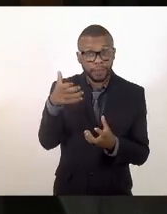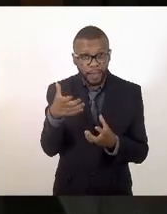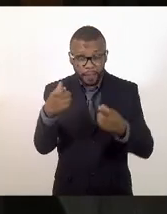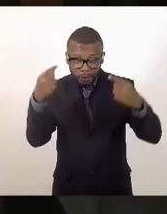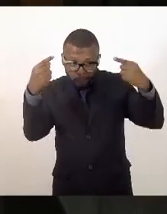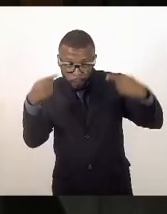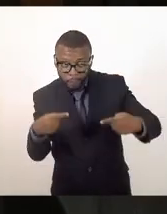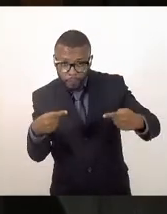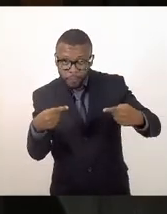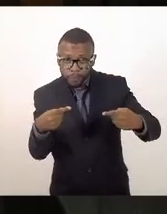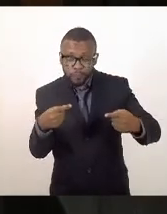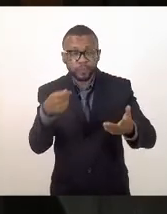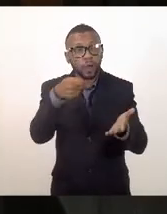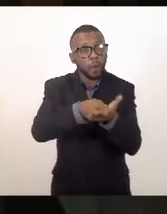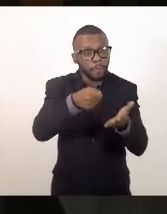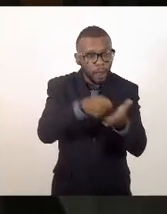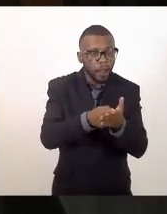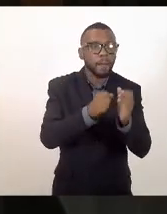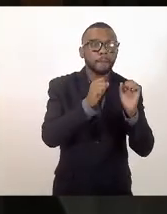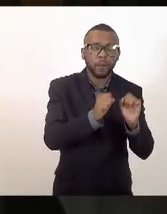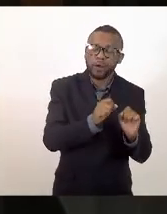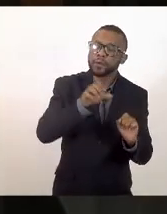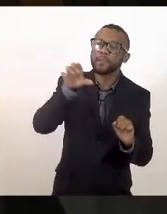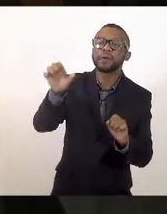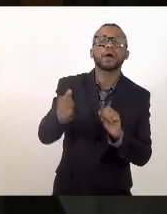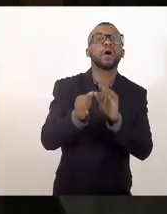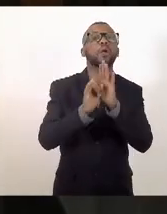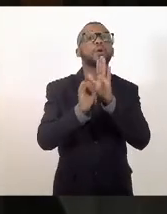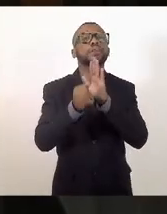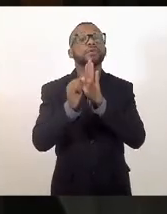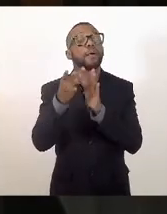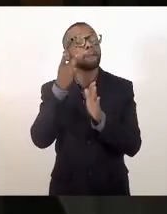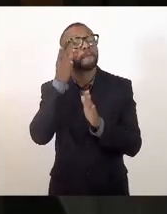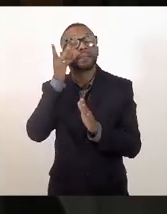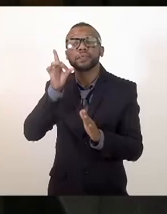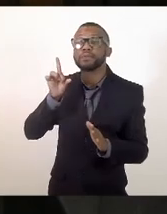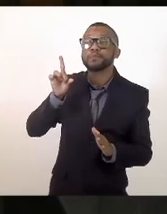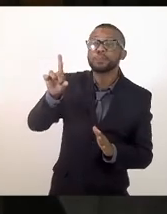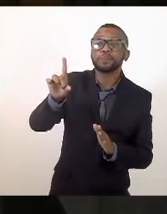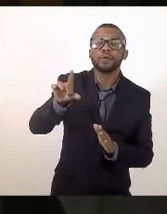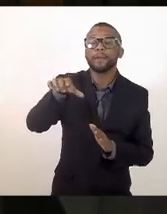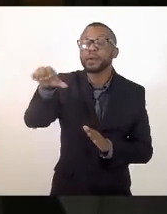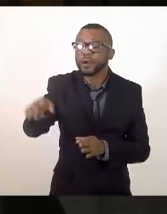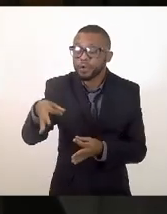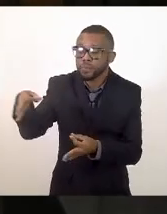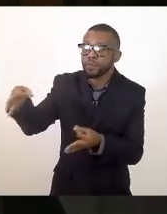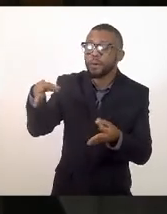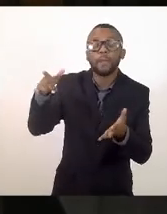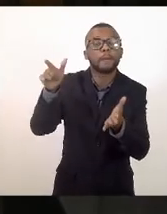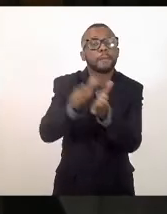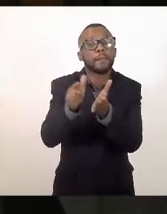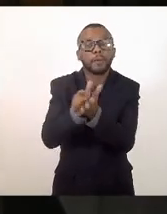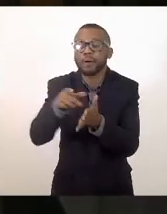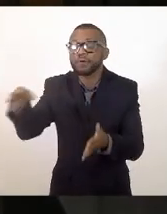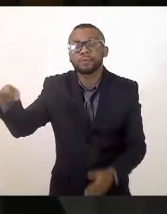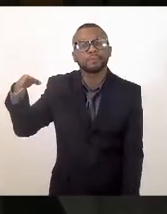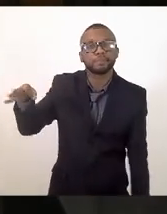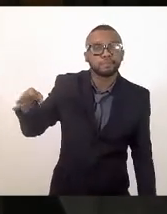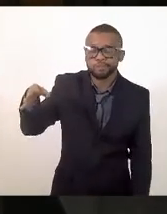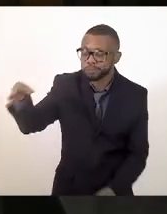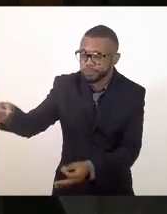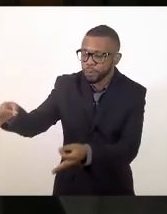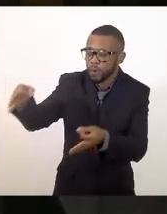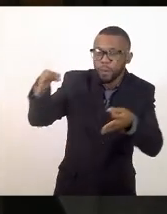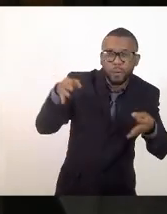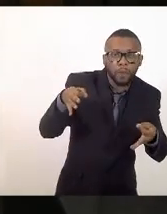licitatório vá pegar o edital presencialmente, levando uma resma de papel. E mais do